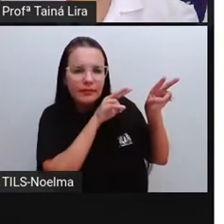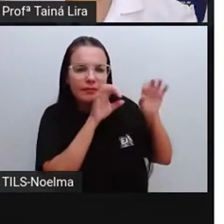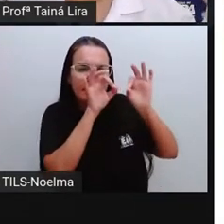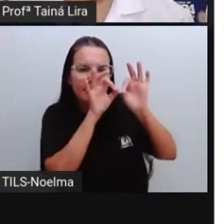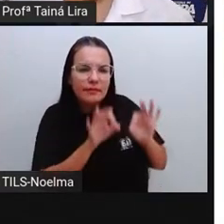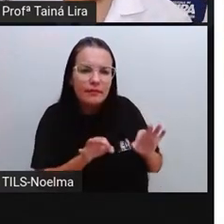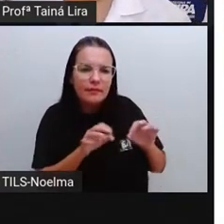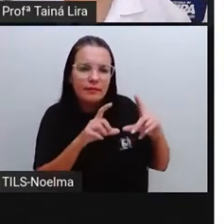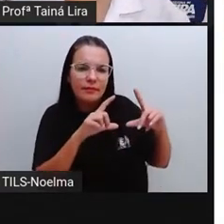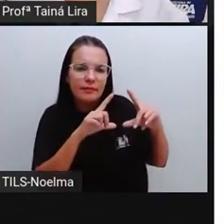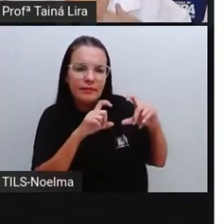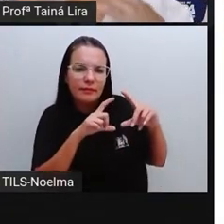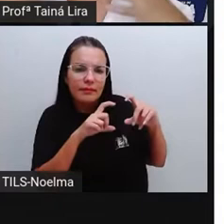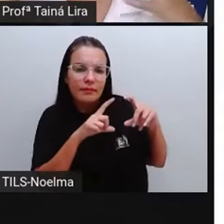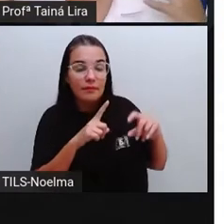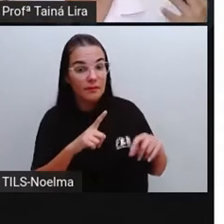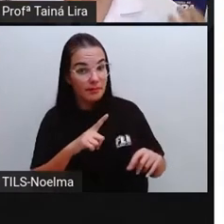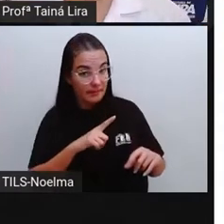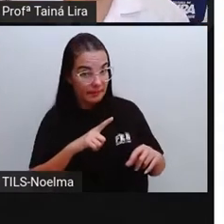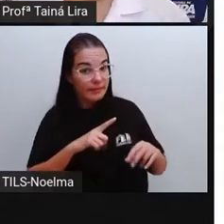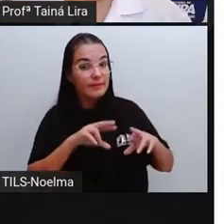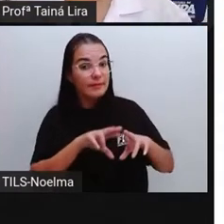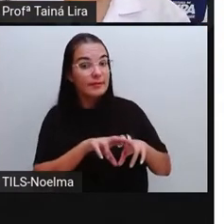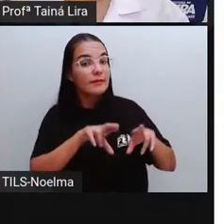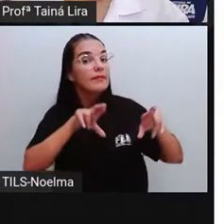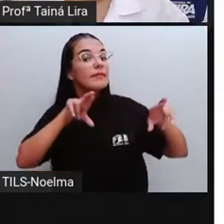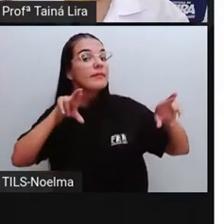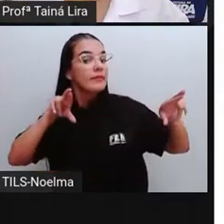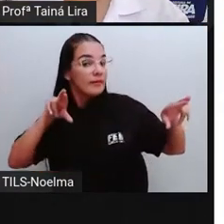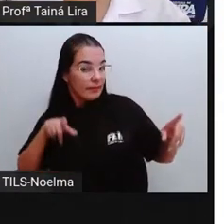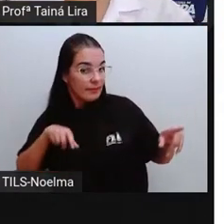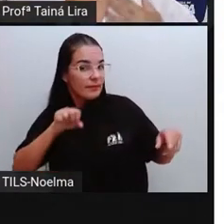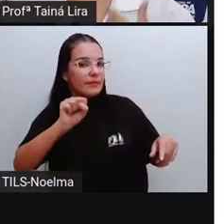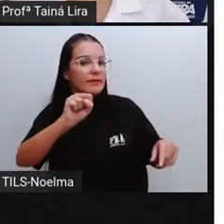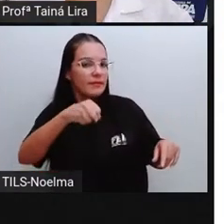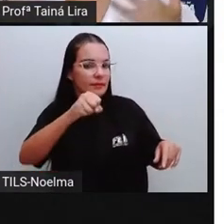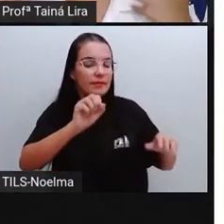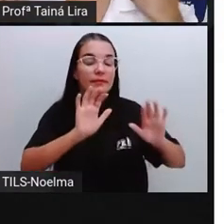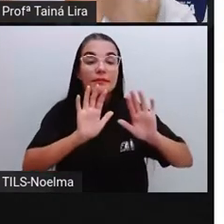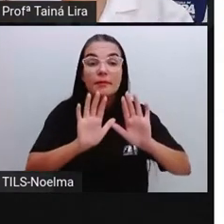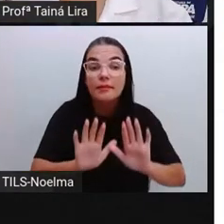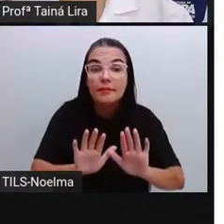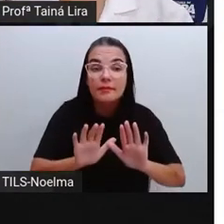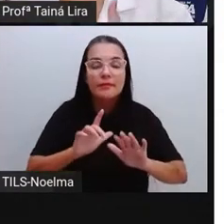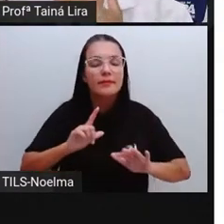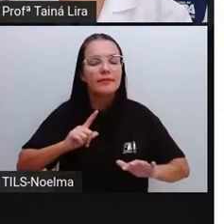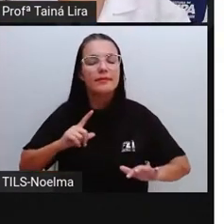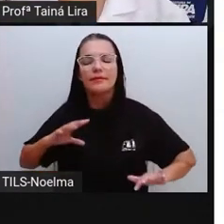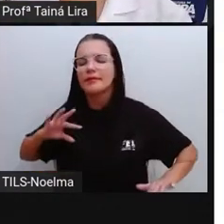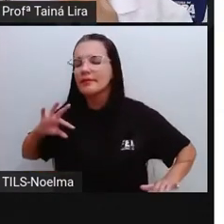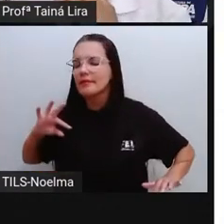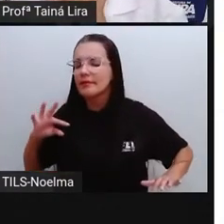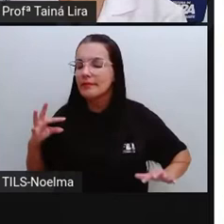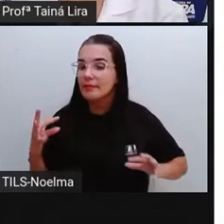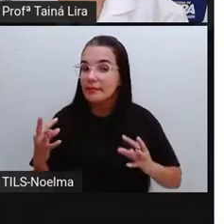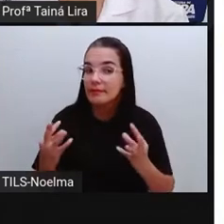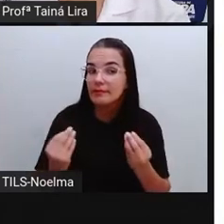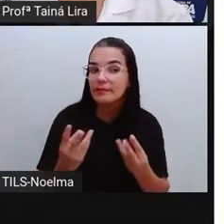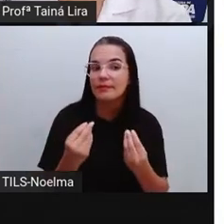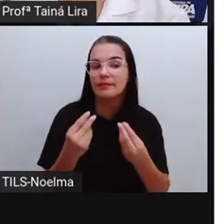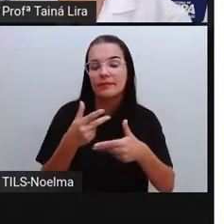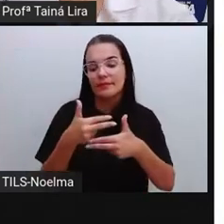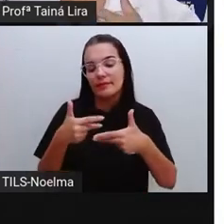elas têm as diferenças, como todos nós temos as diferenças, tá? Mas nós também temos algumas coisas em